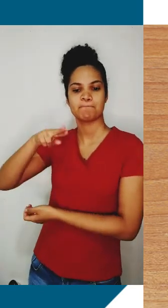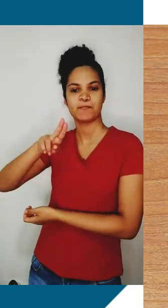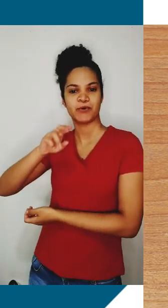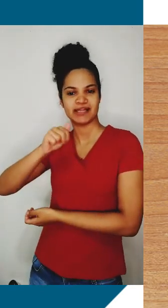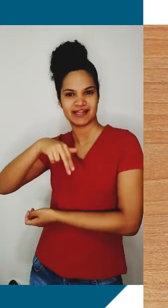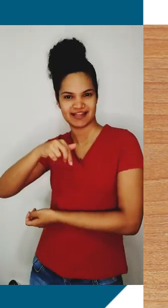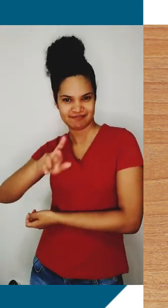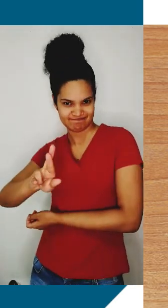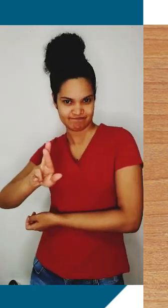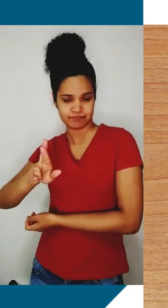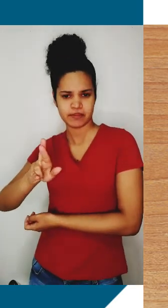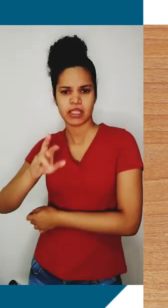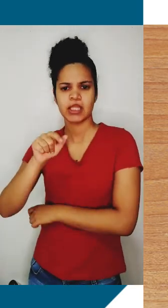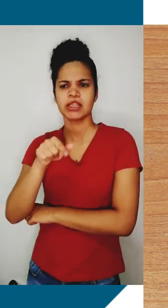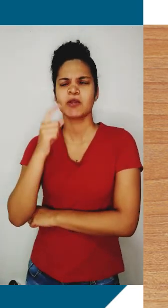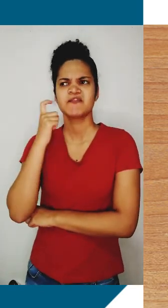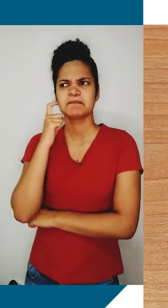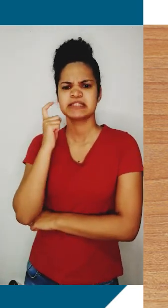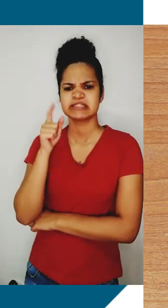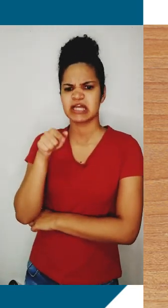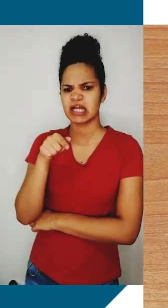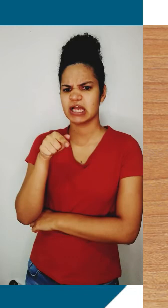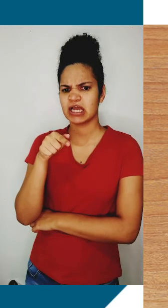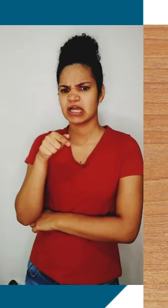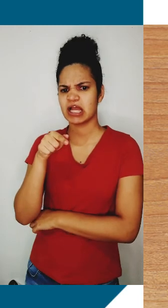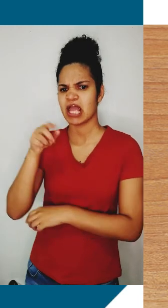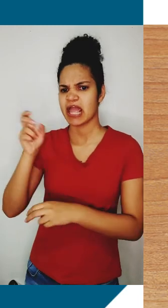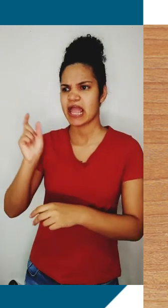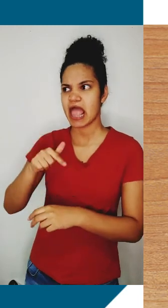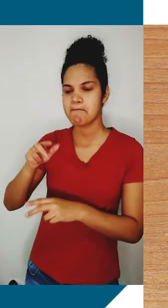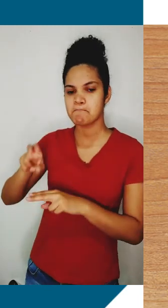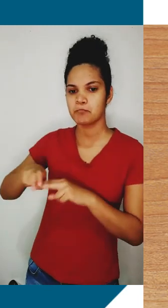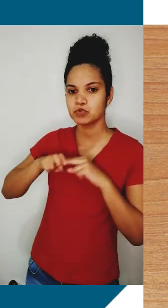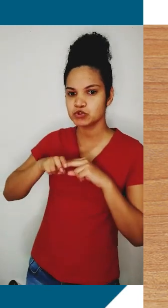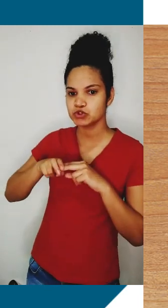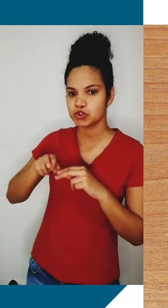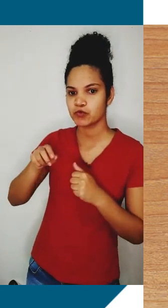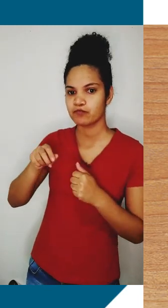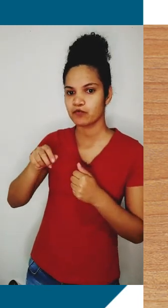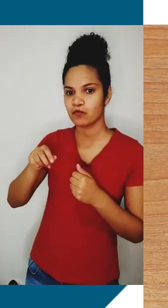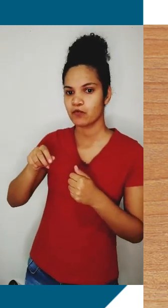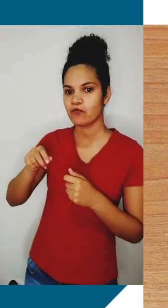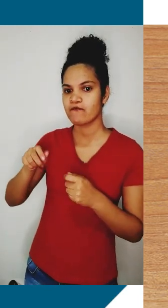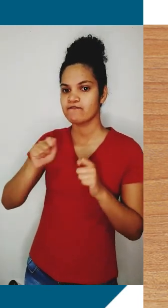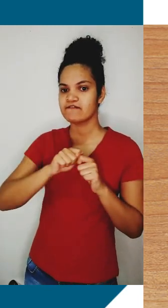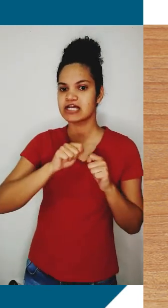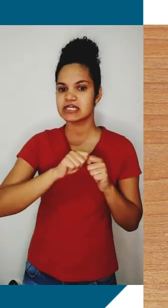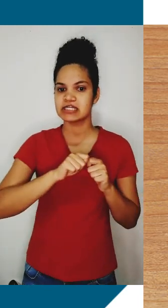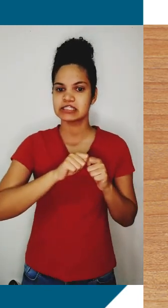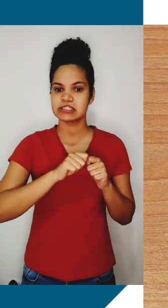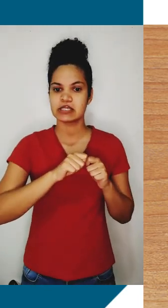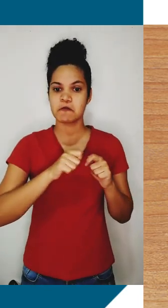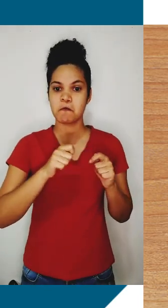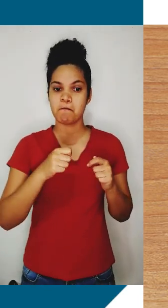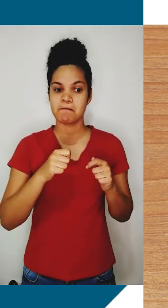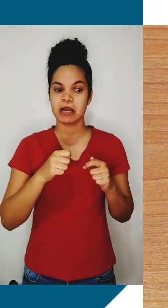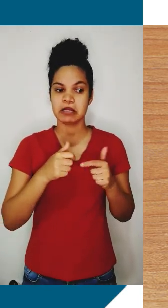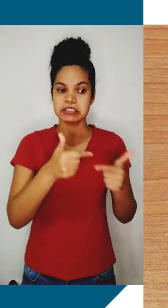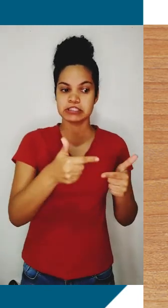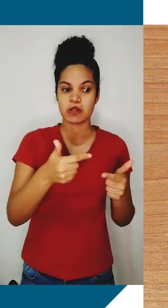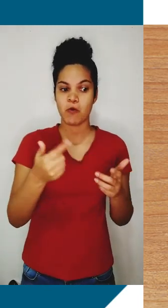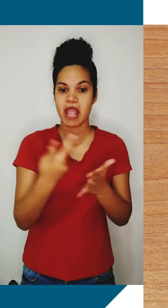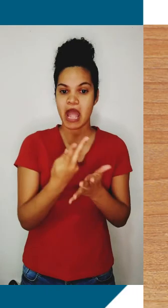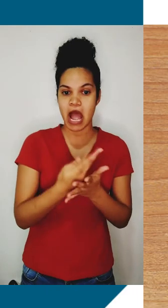ser isento de responsabilidade você transgredir a lei para castigar outra pessoa. Bom, nós temos 3